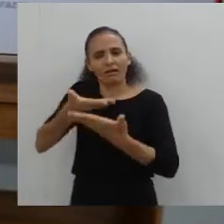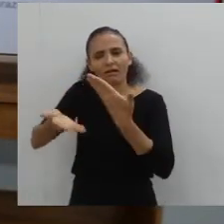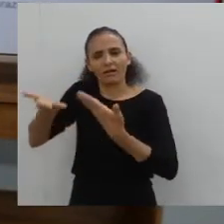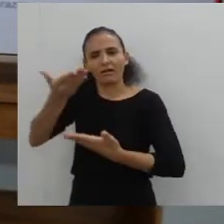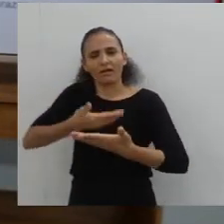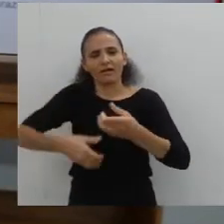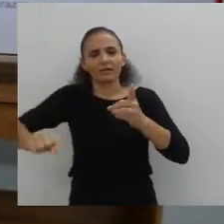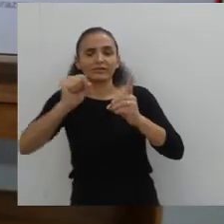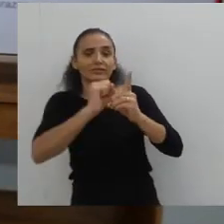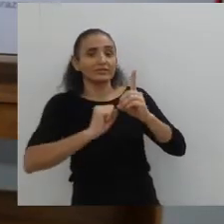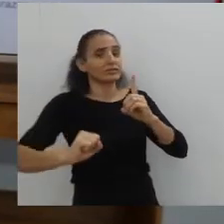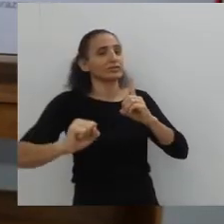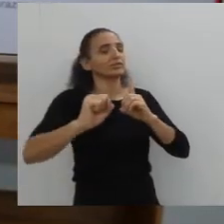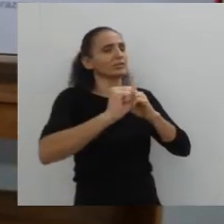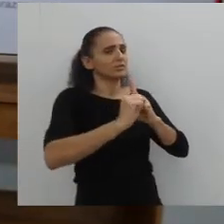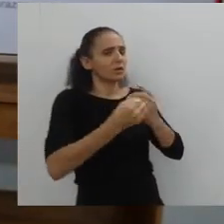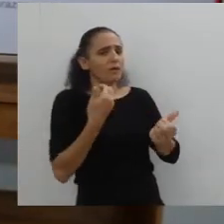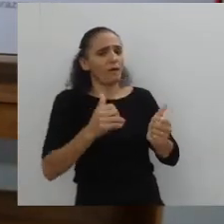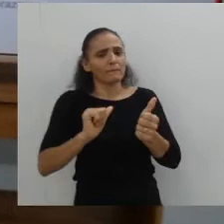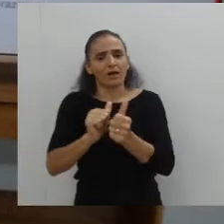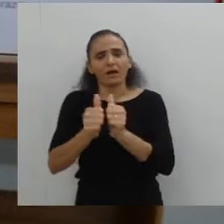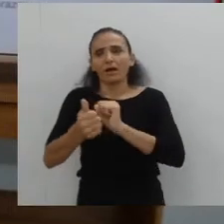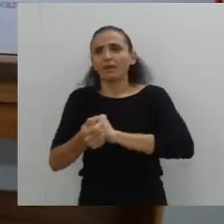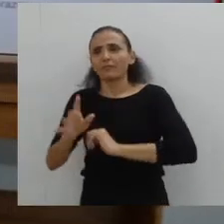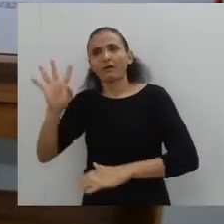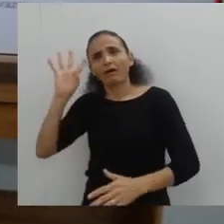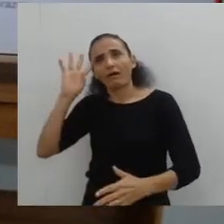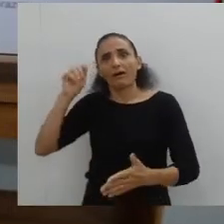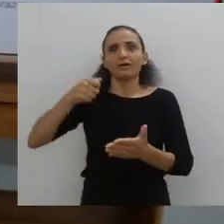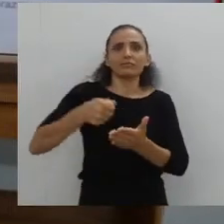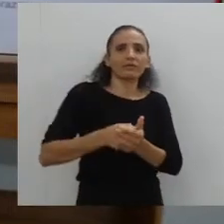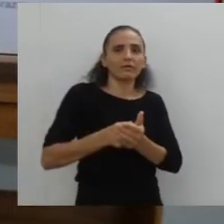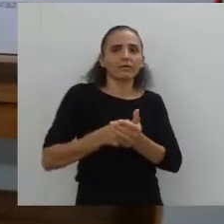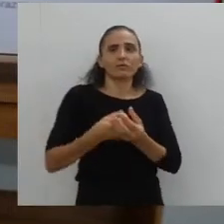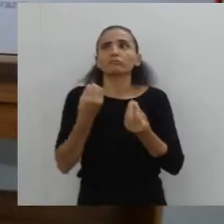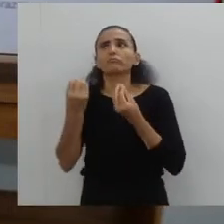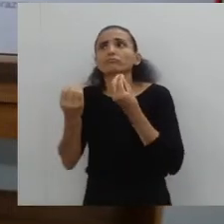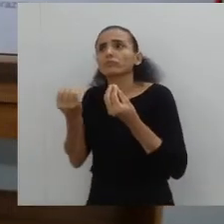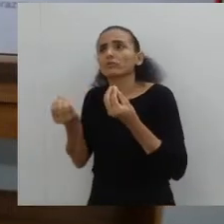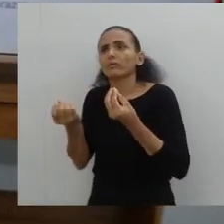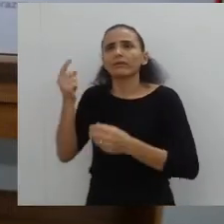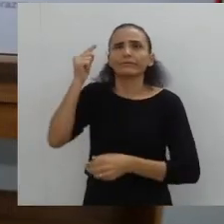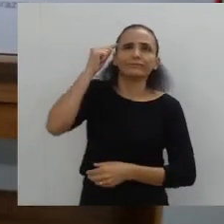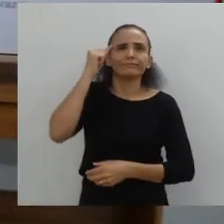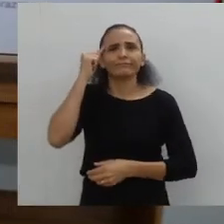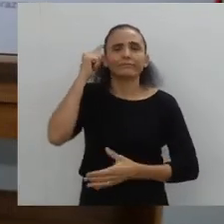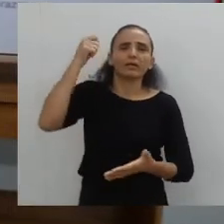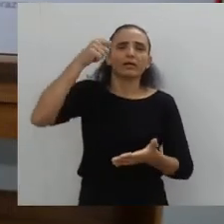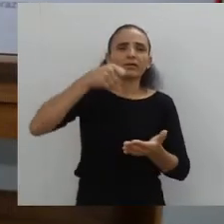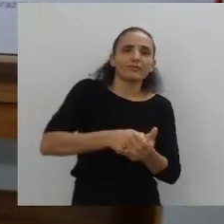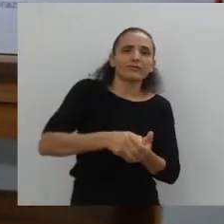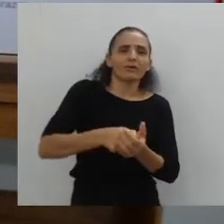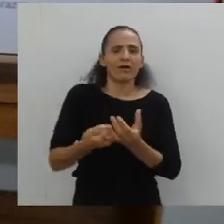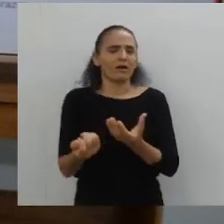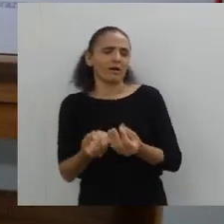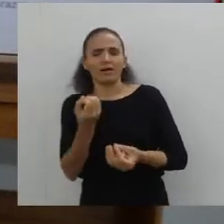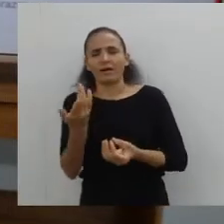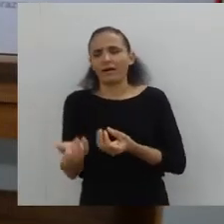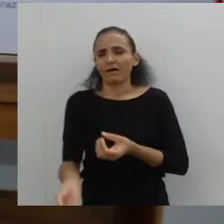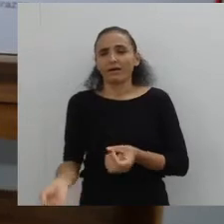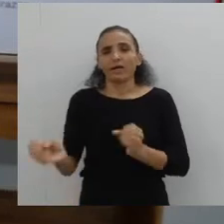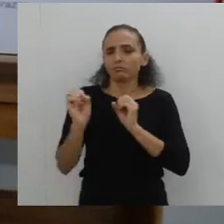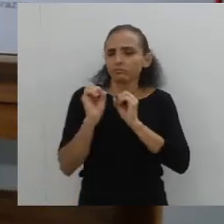gente precisa dizer que o jogo ele nos permite resolver conflitos, né? Ele tem um caráter educativo